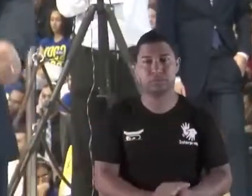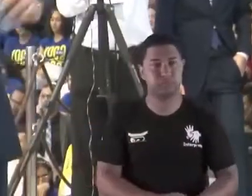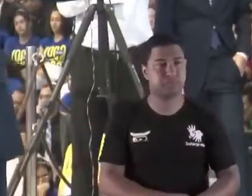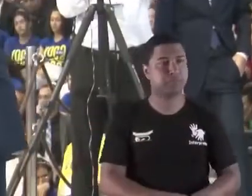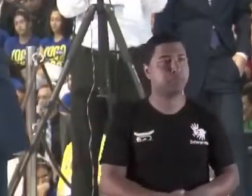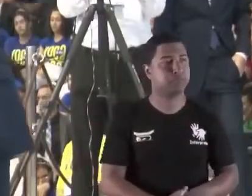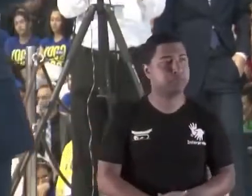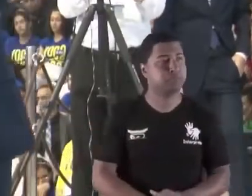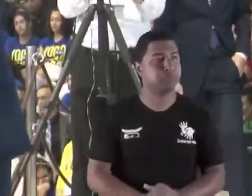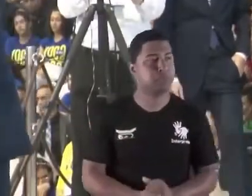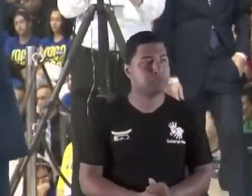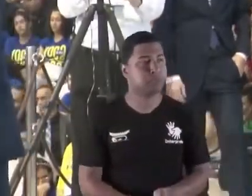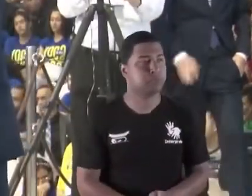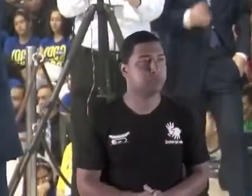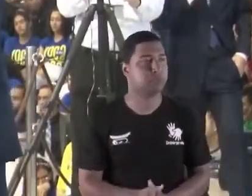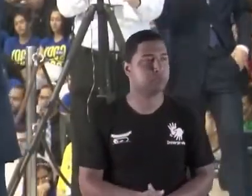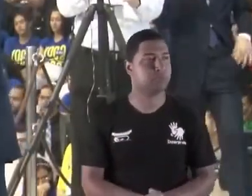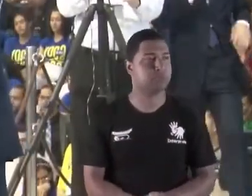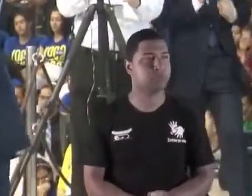E tu não perde nada com isso,